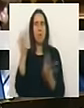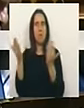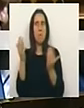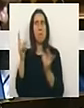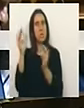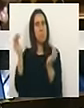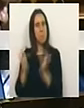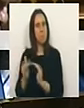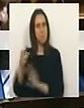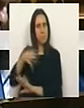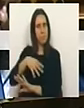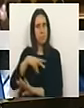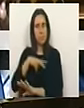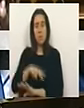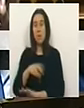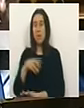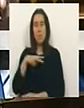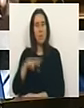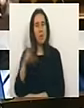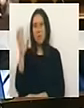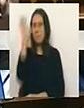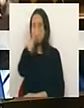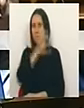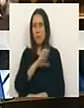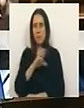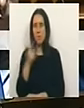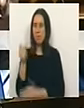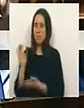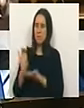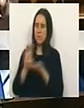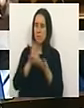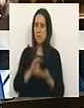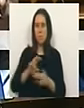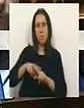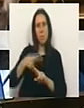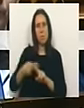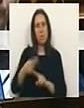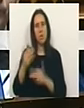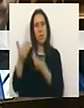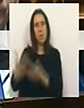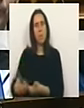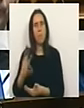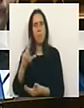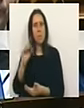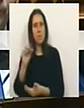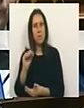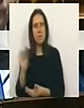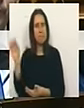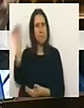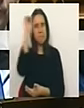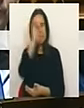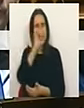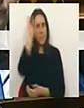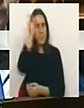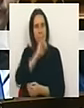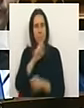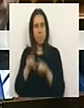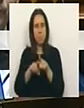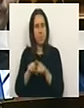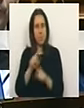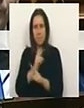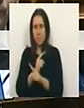do que Portugal, Portugal foi o campeão do aumento do financiamento a 10 anos. Não houve mesmo mais nenhum com a mesma política